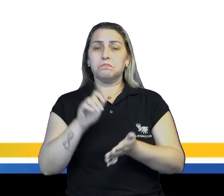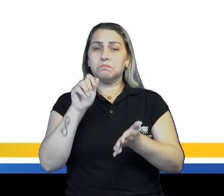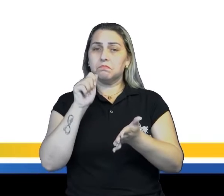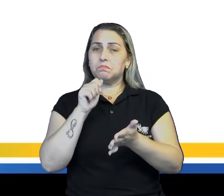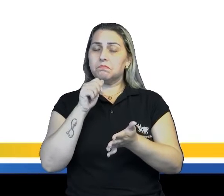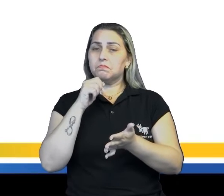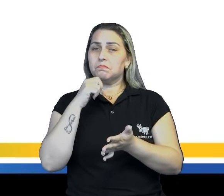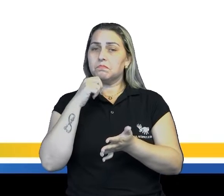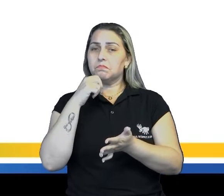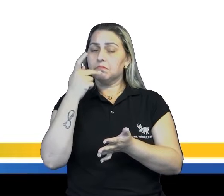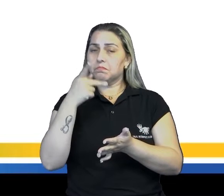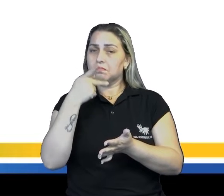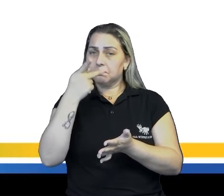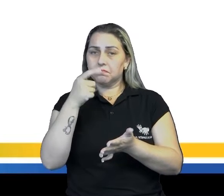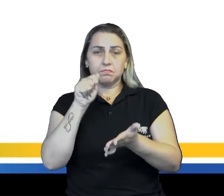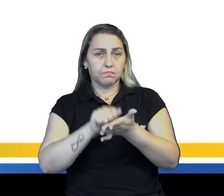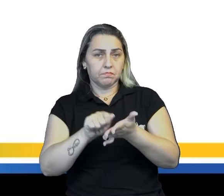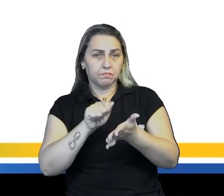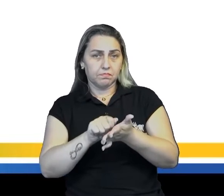Linguagem verbal, certo?